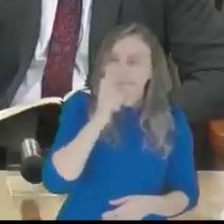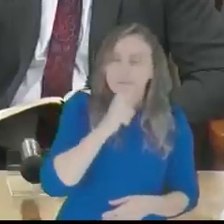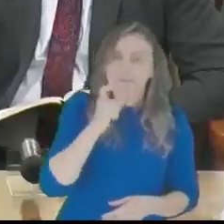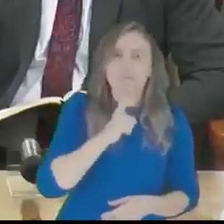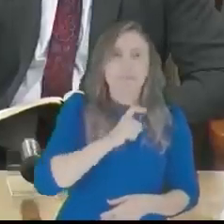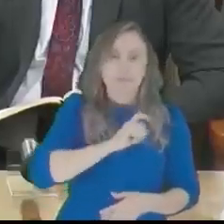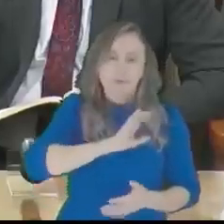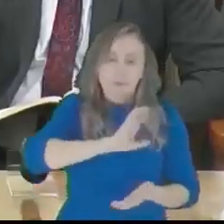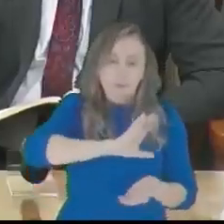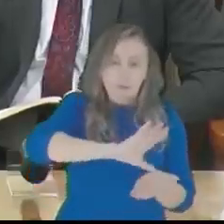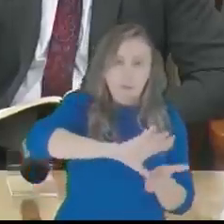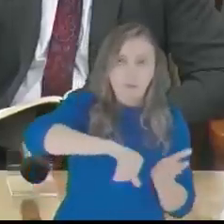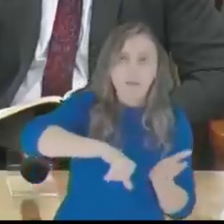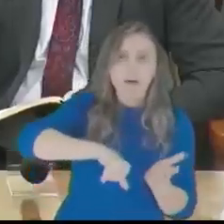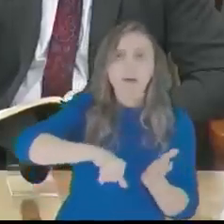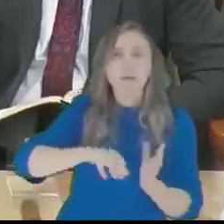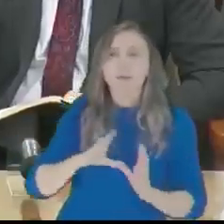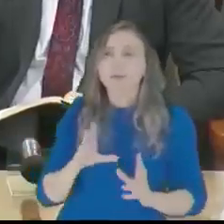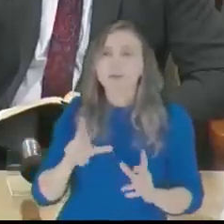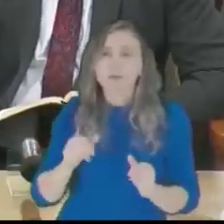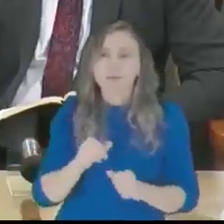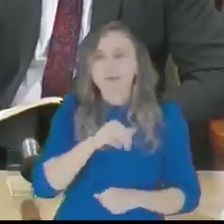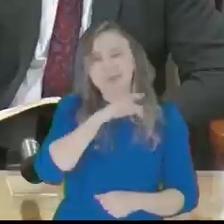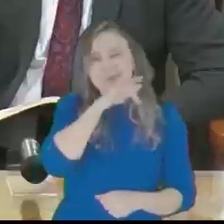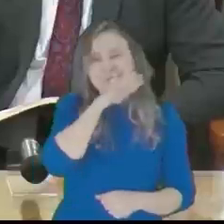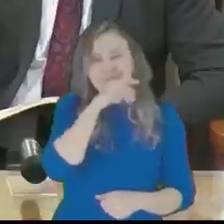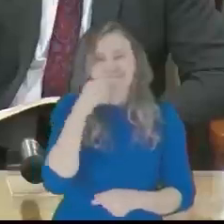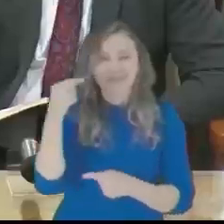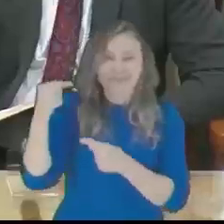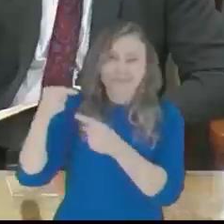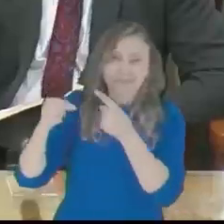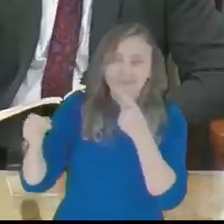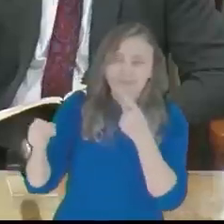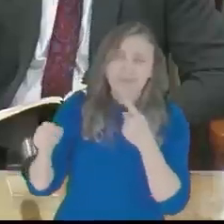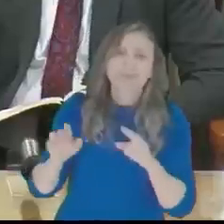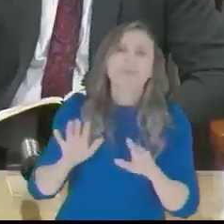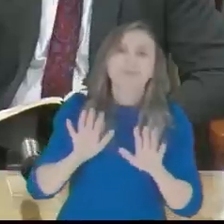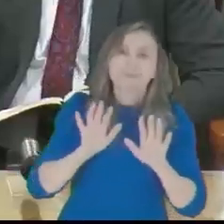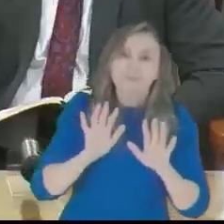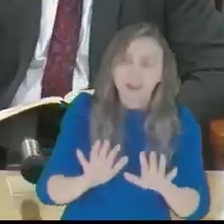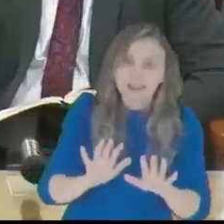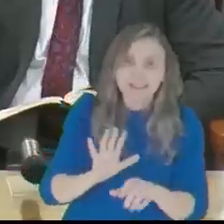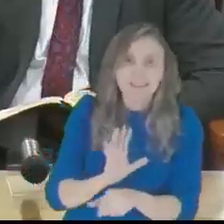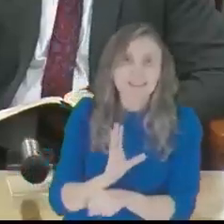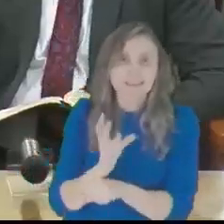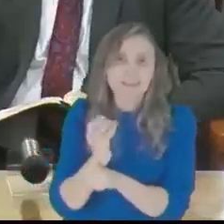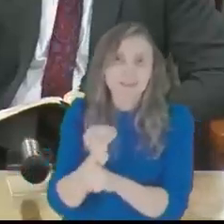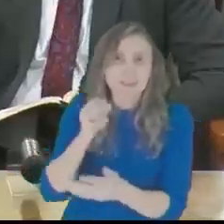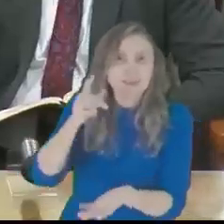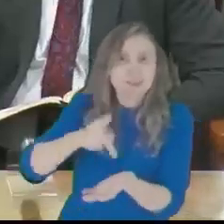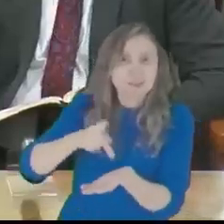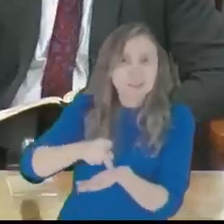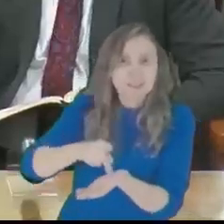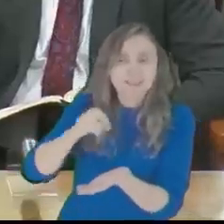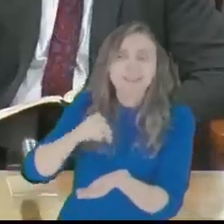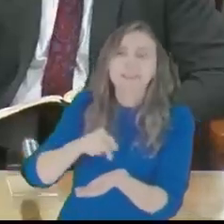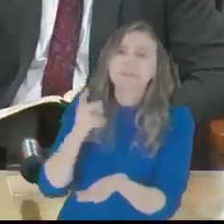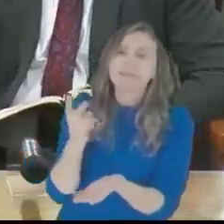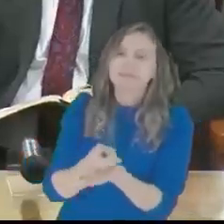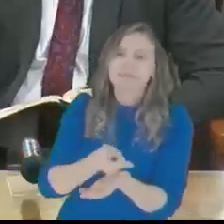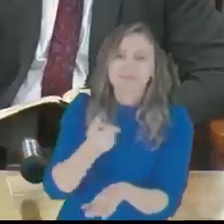ladrões. Tudo que não presta. Mas a verdadeira igreja, ela nunca deixará de existir.